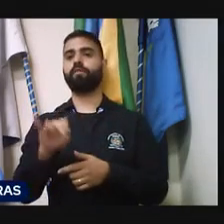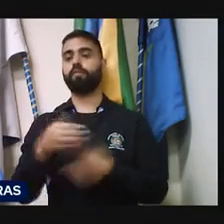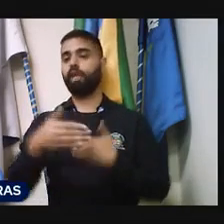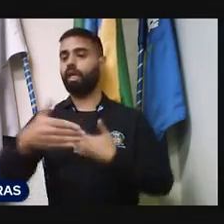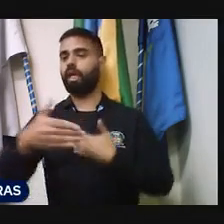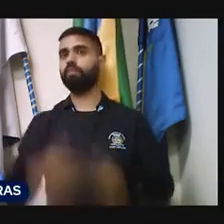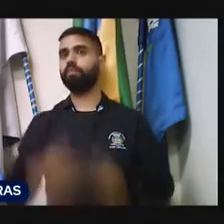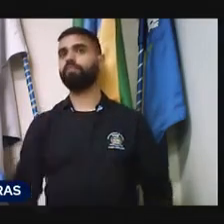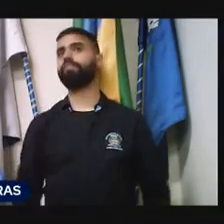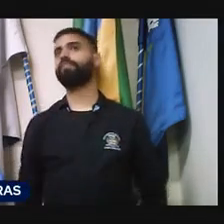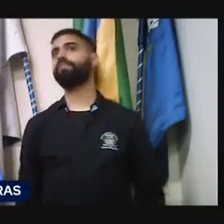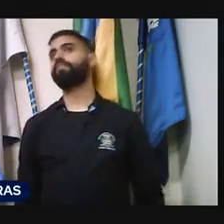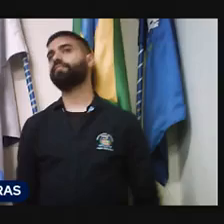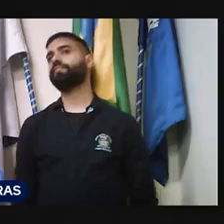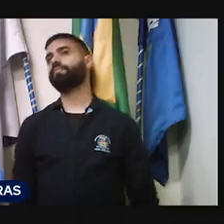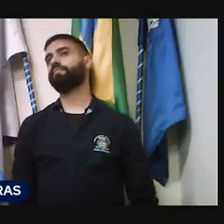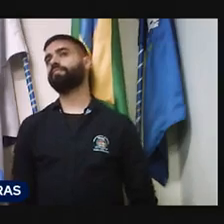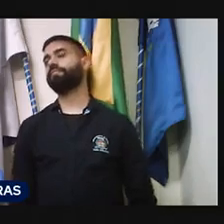mais